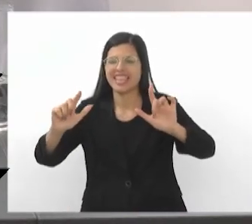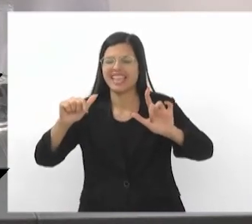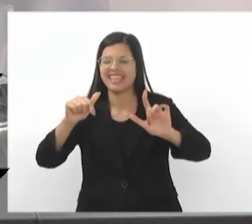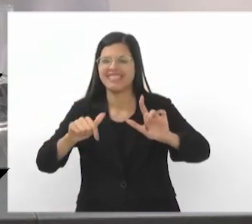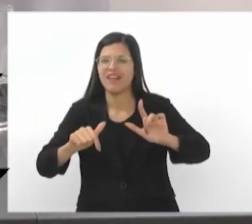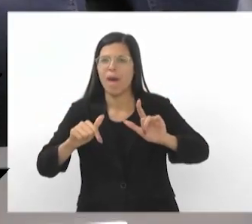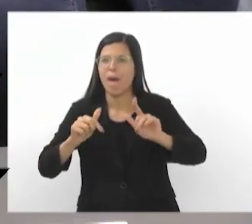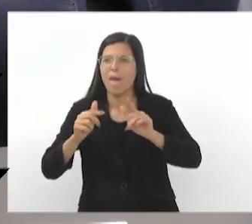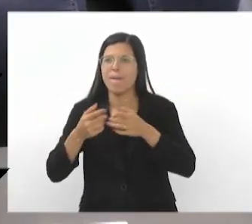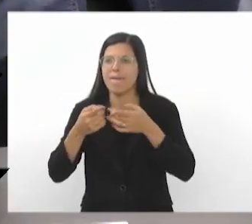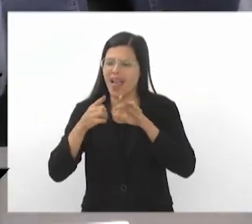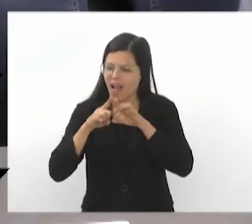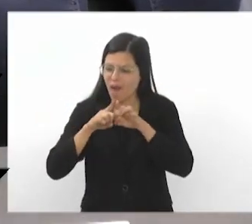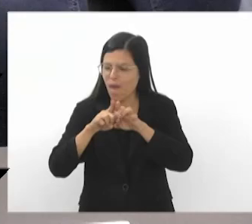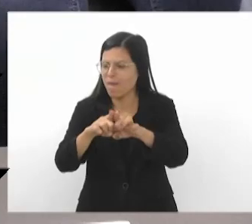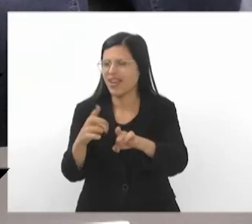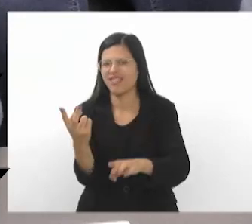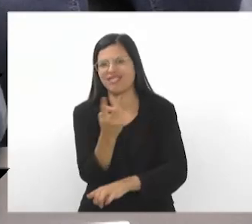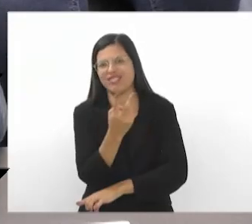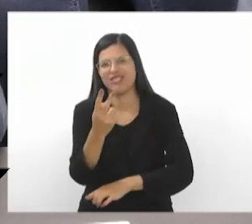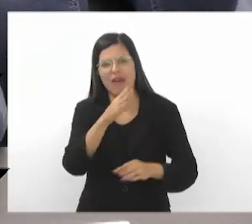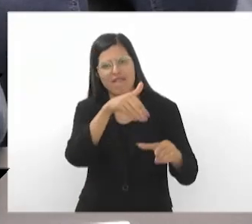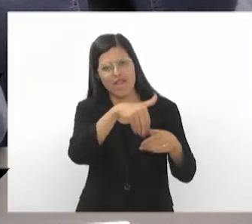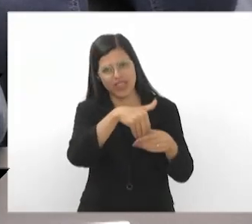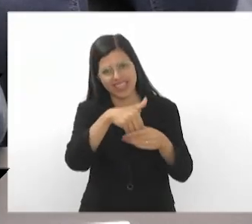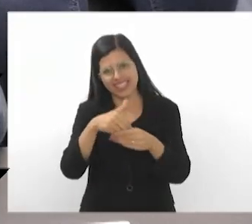a votação e o jogo.